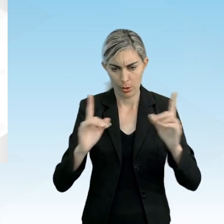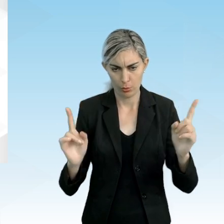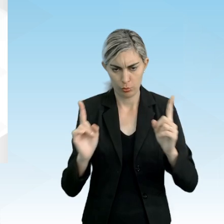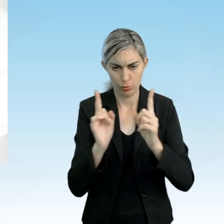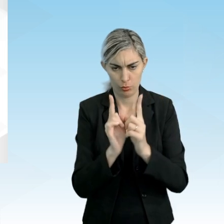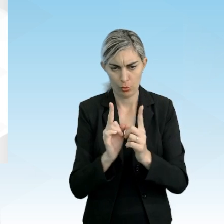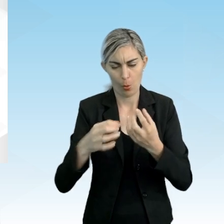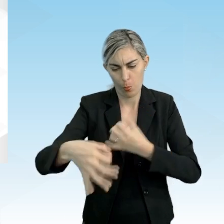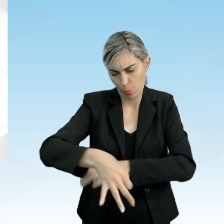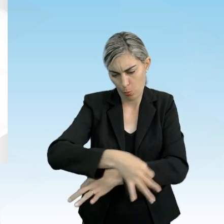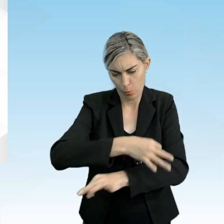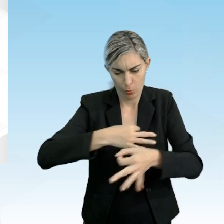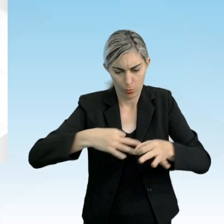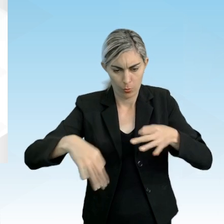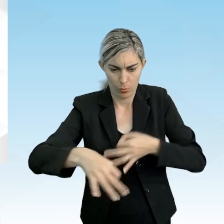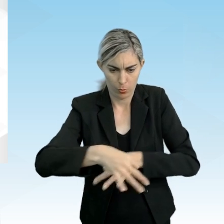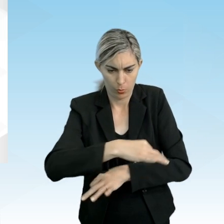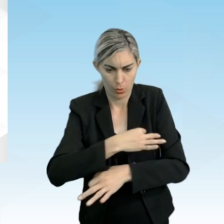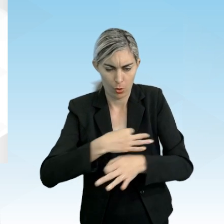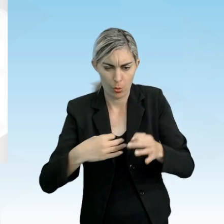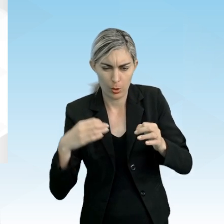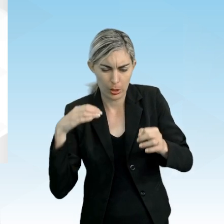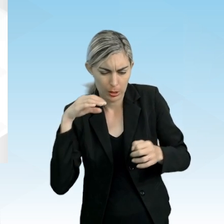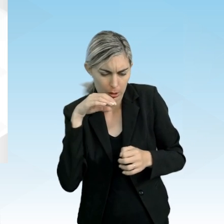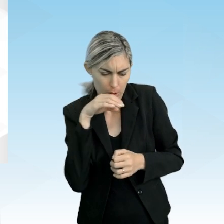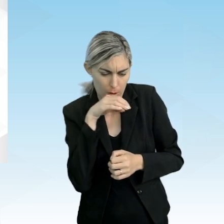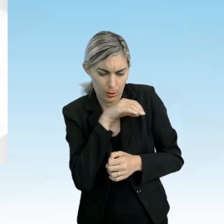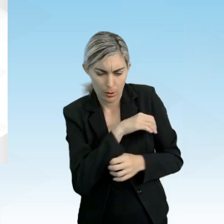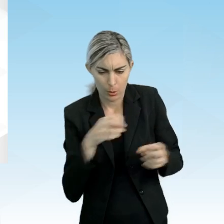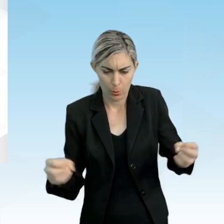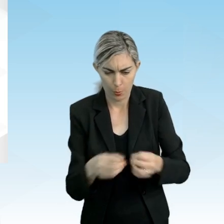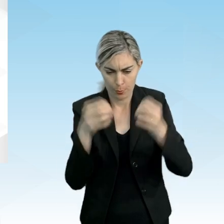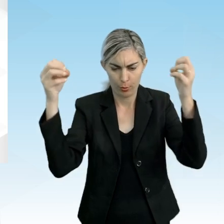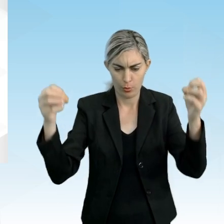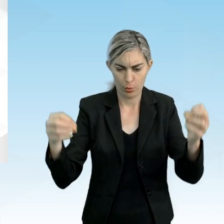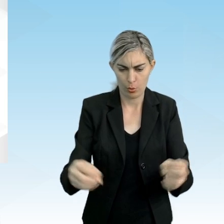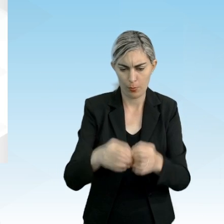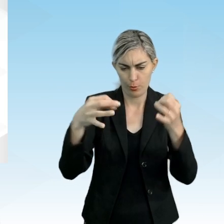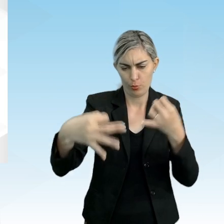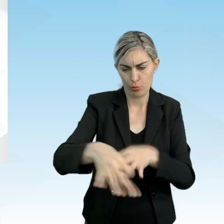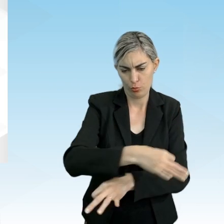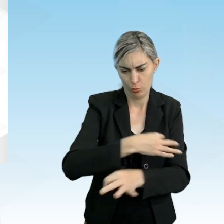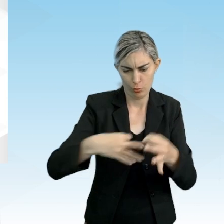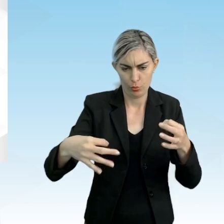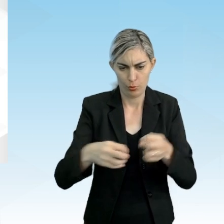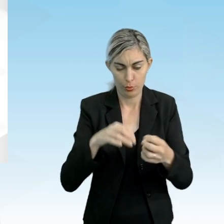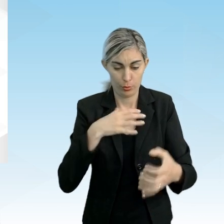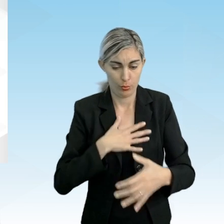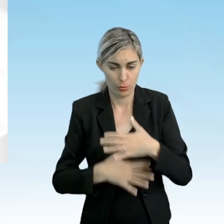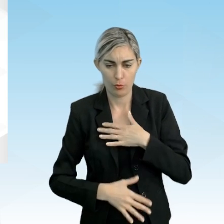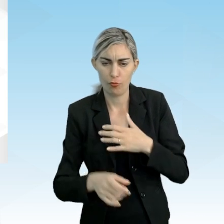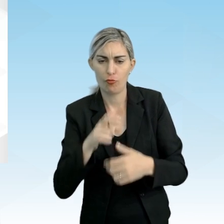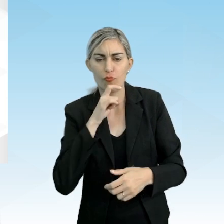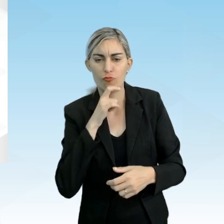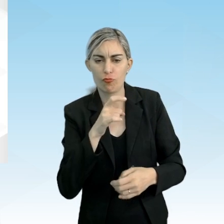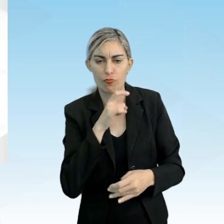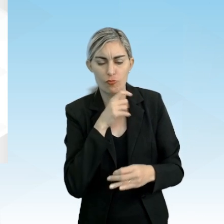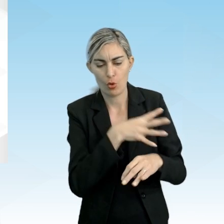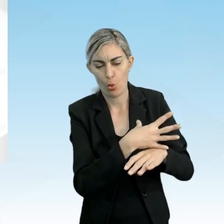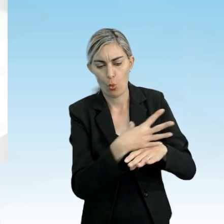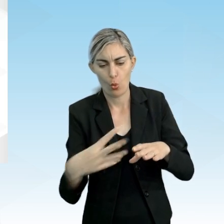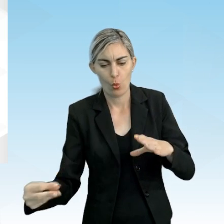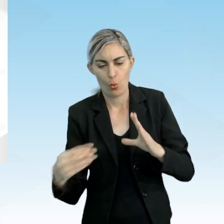as moléculas do corpo mais quente colidindo com as moléculas do corpo mais frio